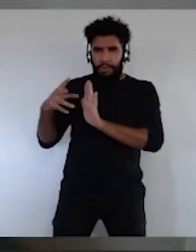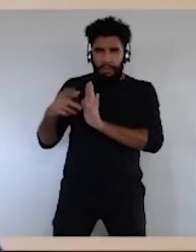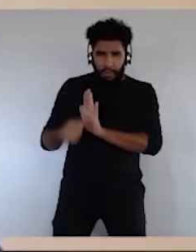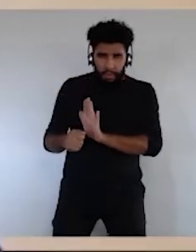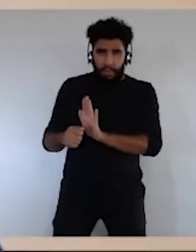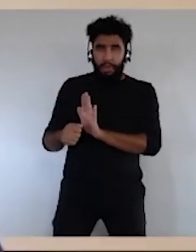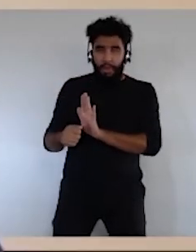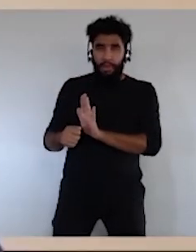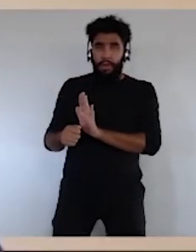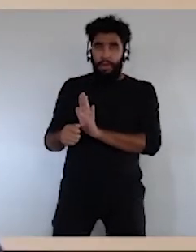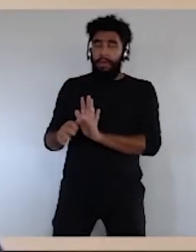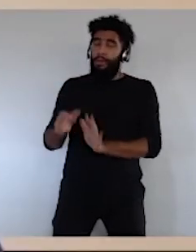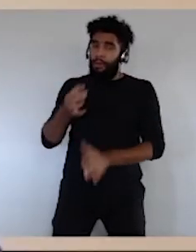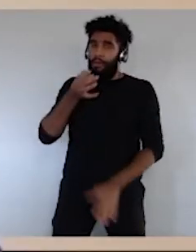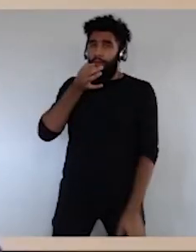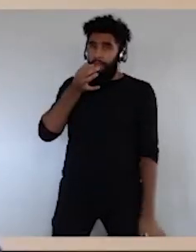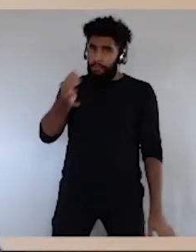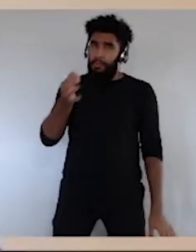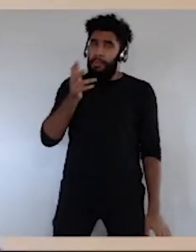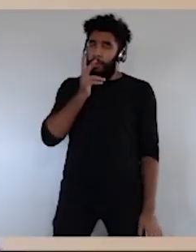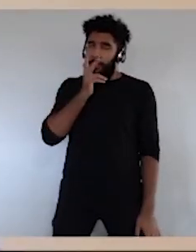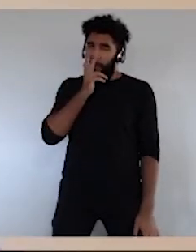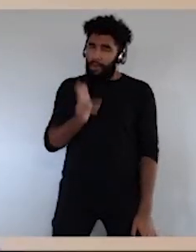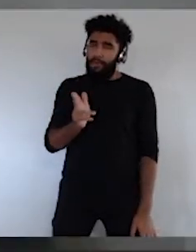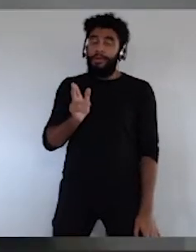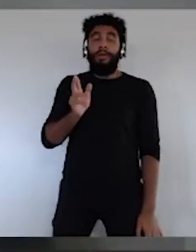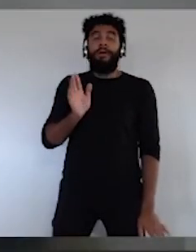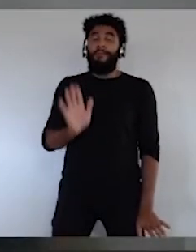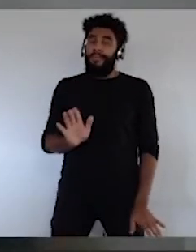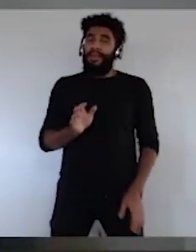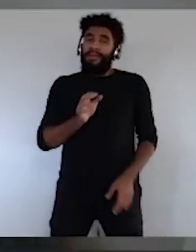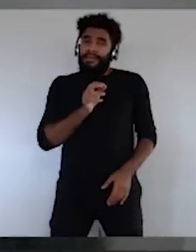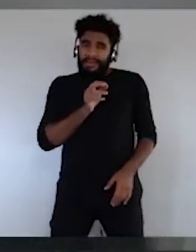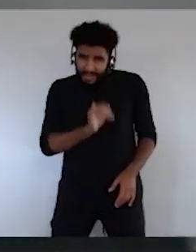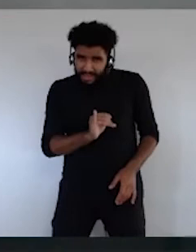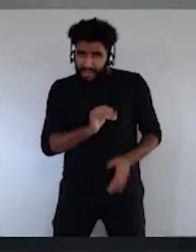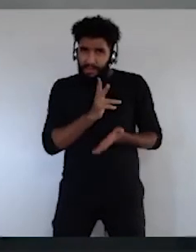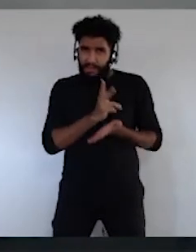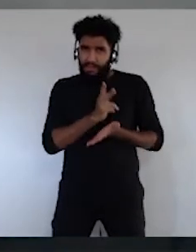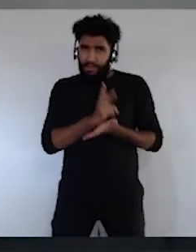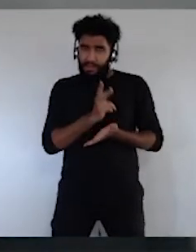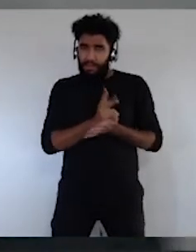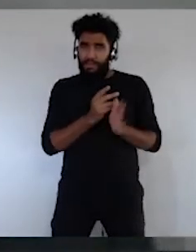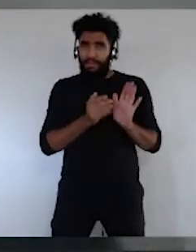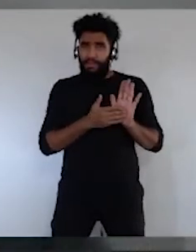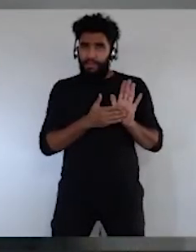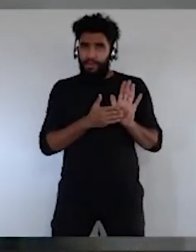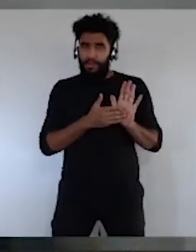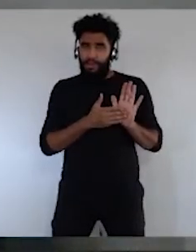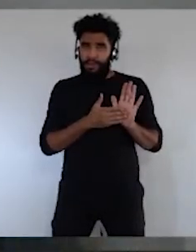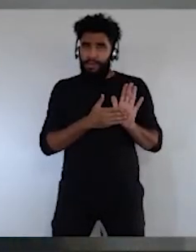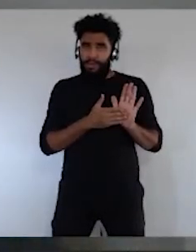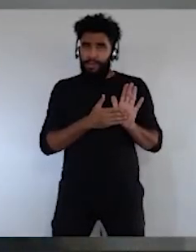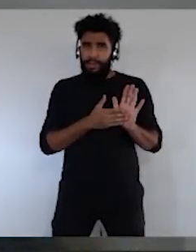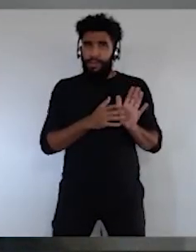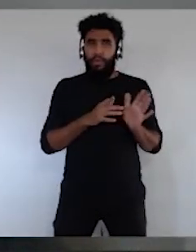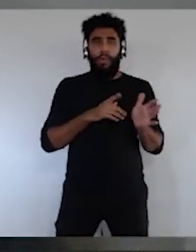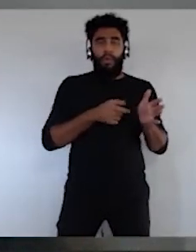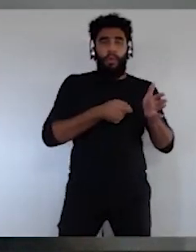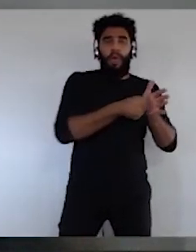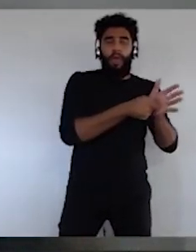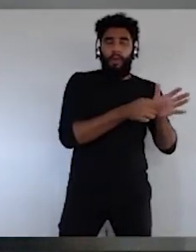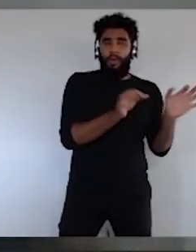nesse assunto, Marcelo? Carlos, na verdade é o seguinte, existe uma PEC em andamento na Câmara, que é a PEC 199,